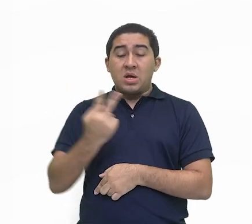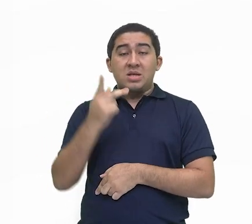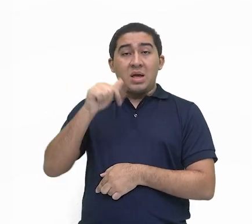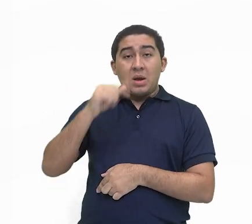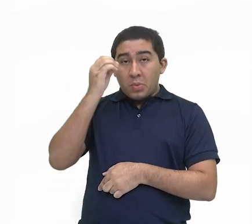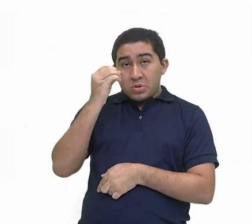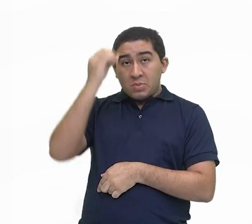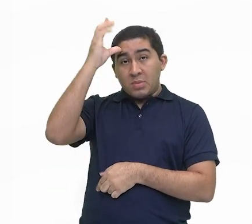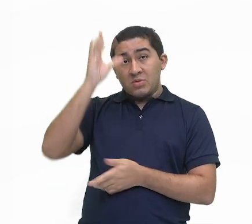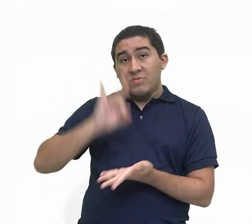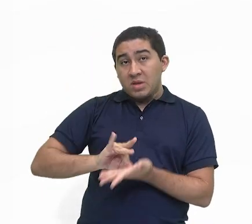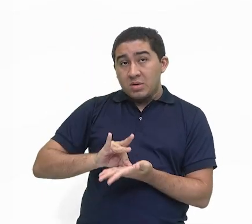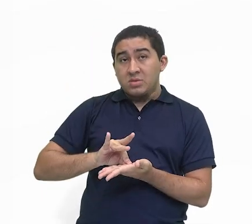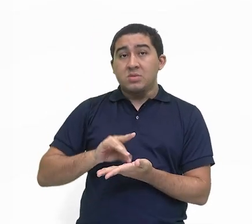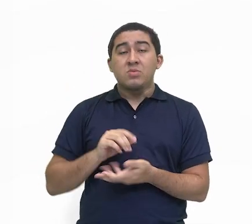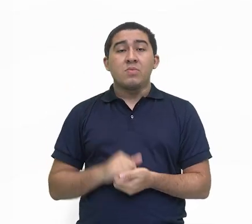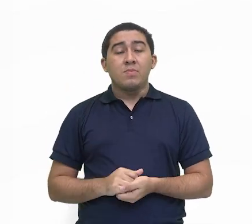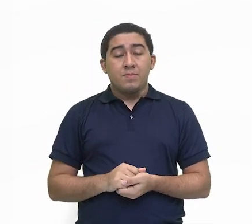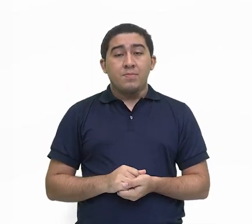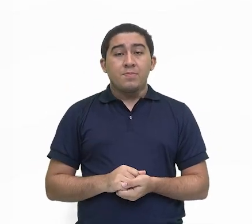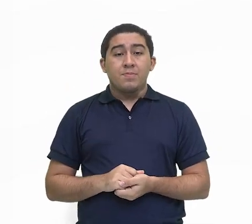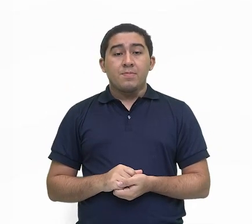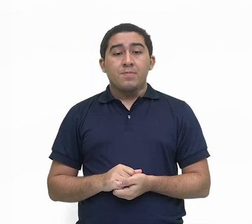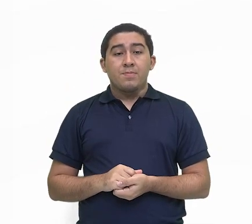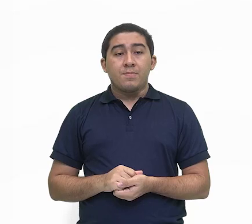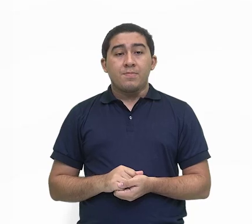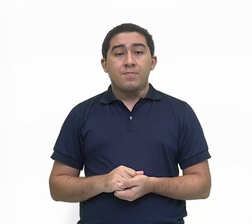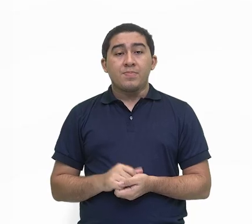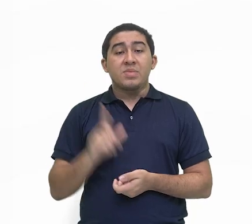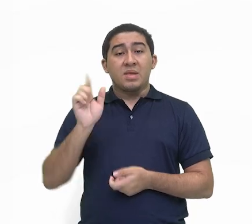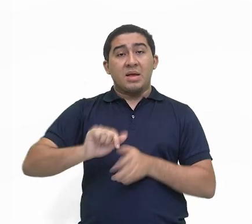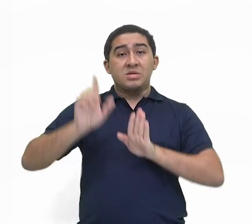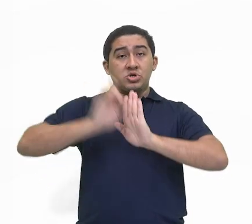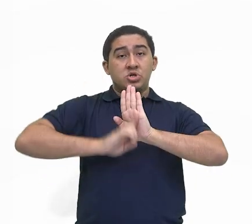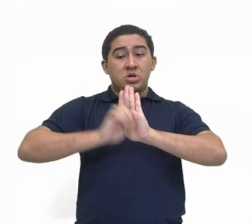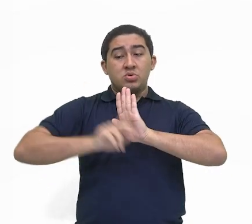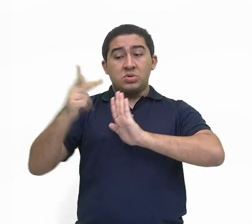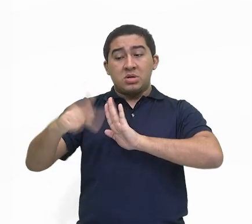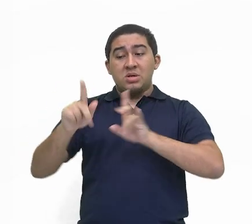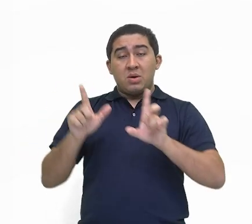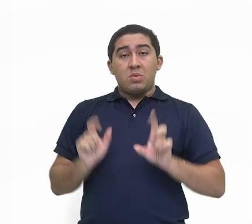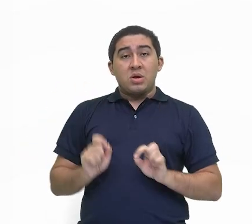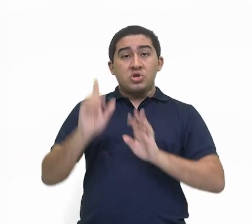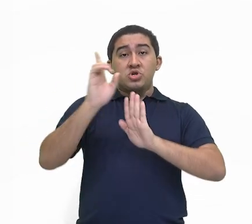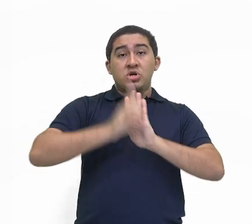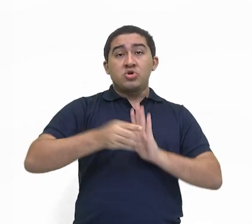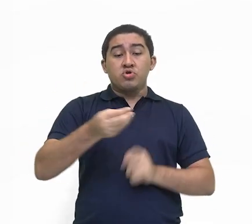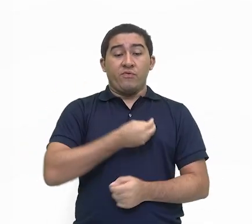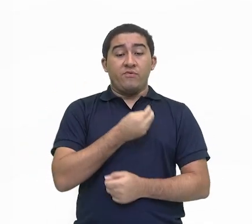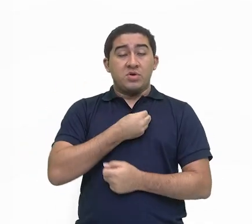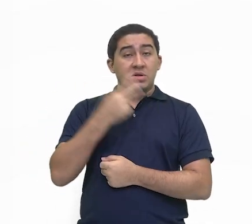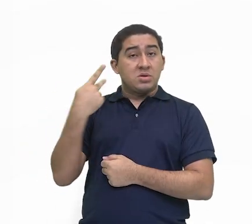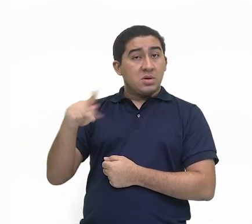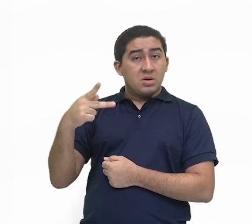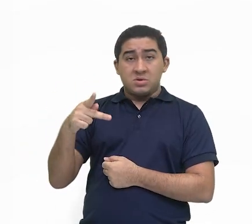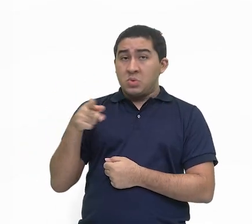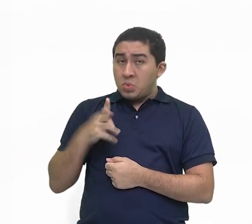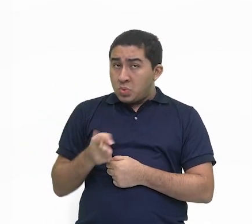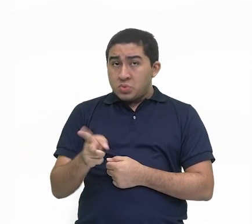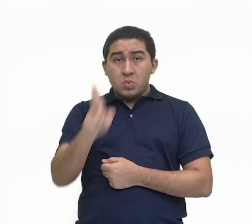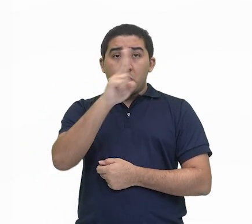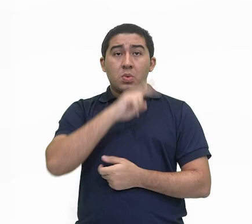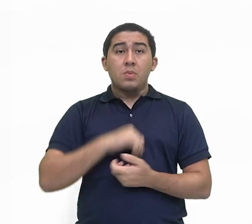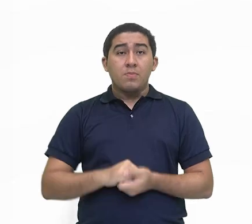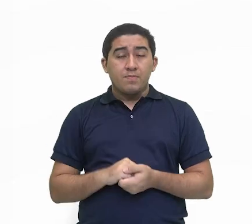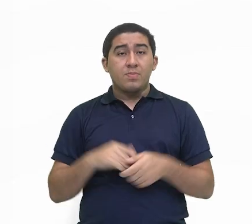conhecimento válido, né? Então, esse direito aos povos indígenas é ter o direito de viver a sua vida,